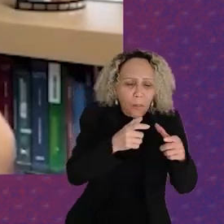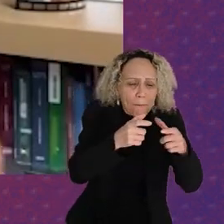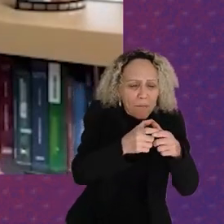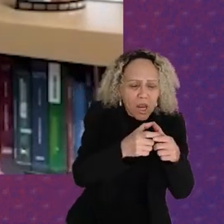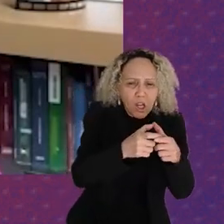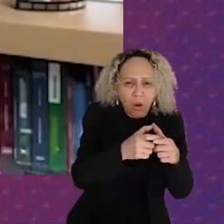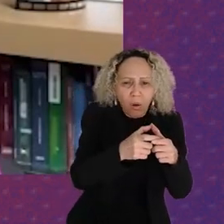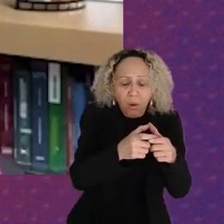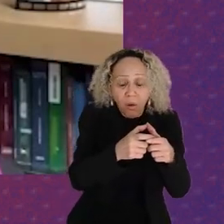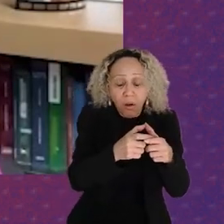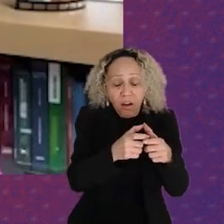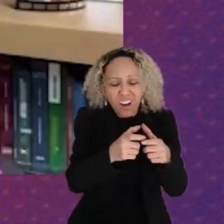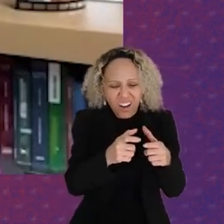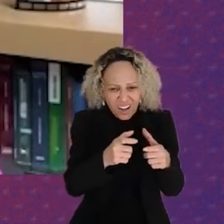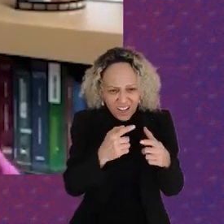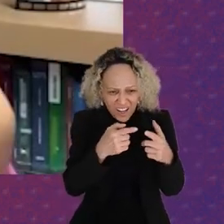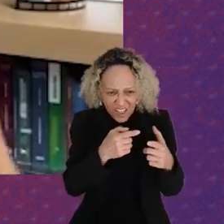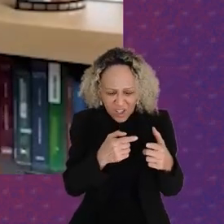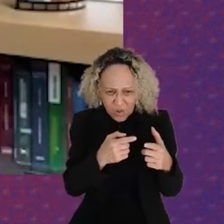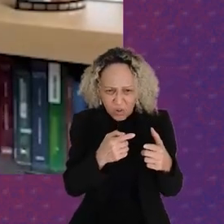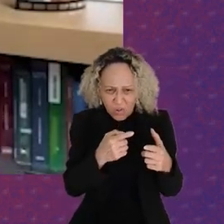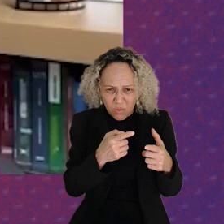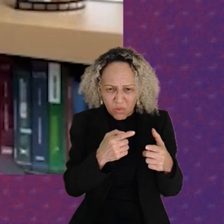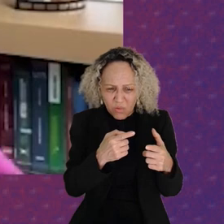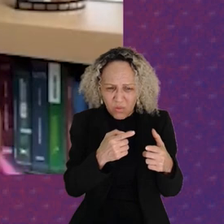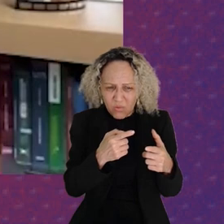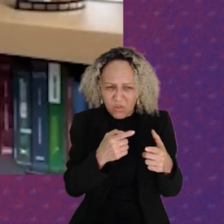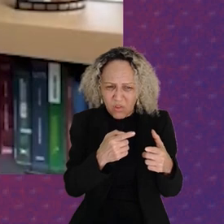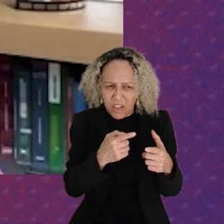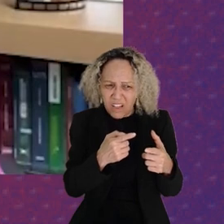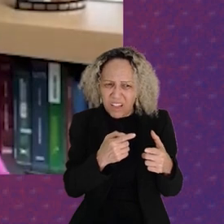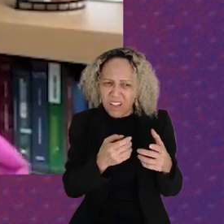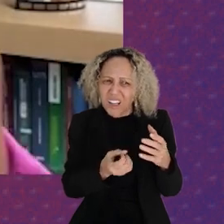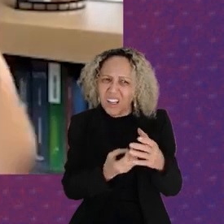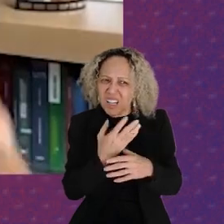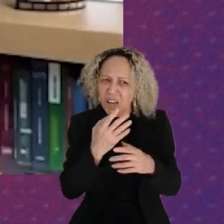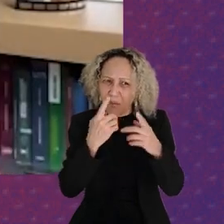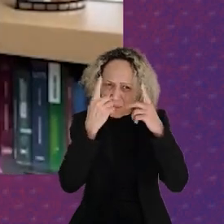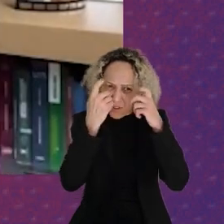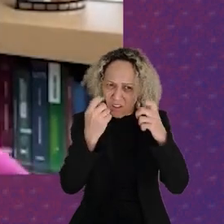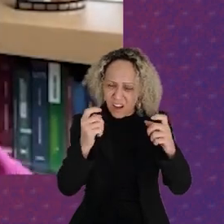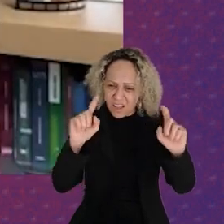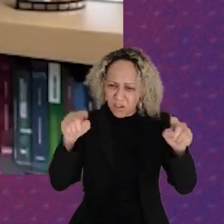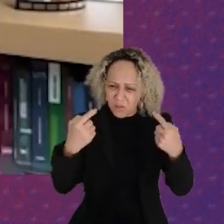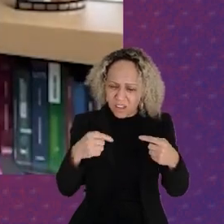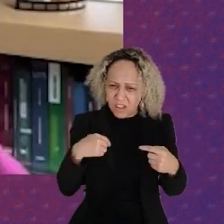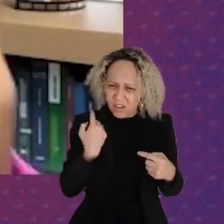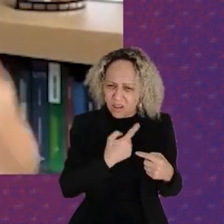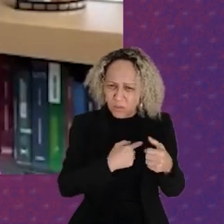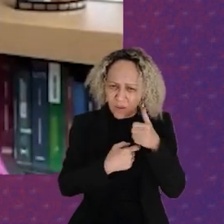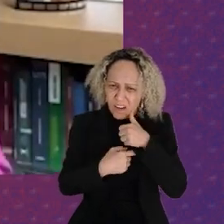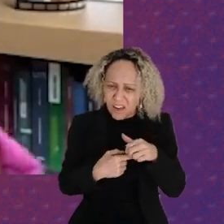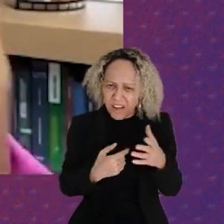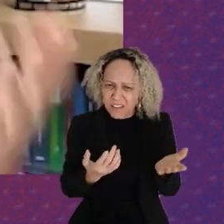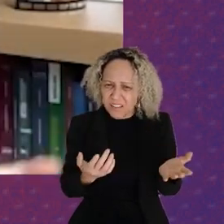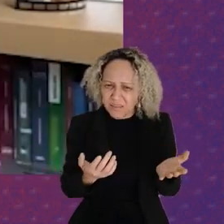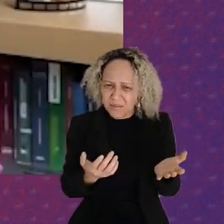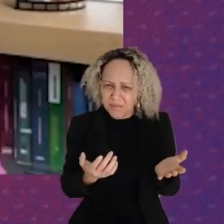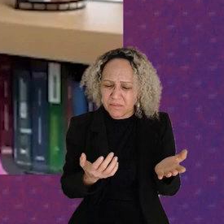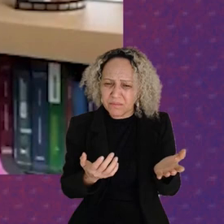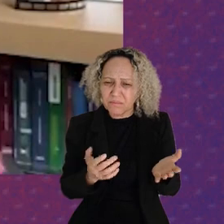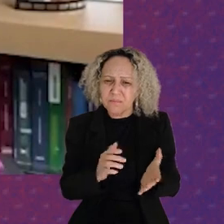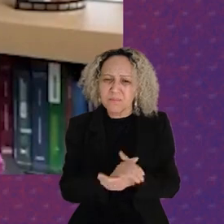nossa sociedade é gerida nesse desenho patriarcal, em que o machismo se reproduz em todas as